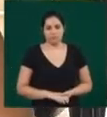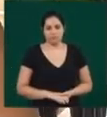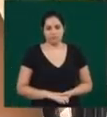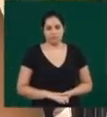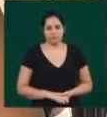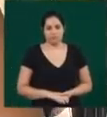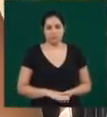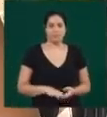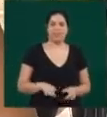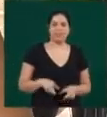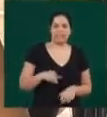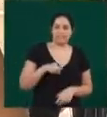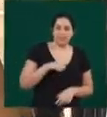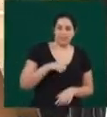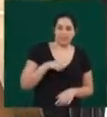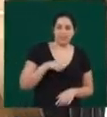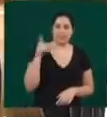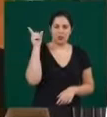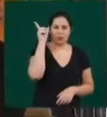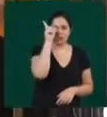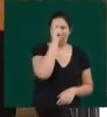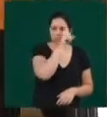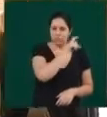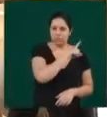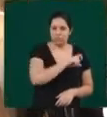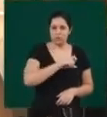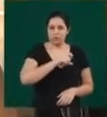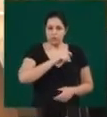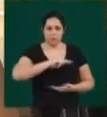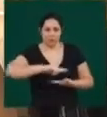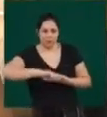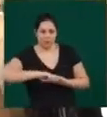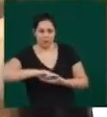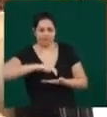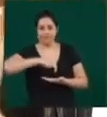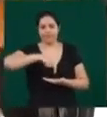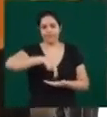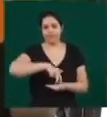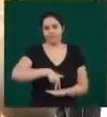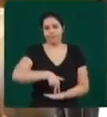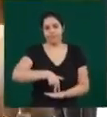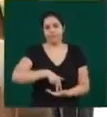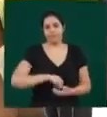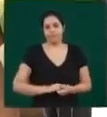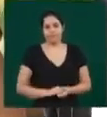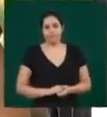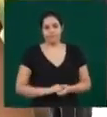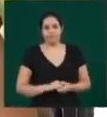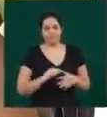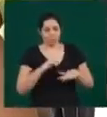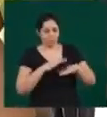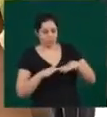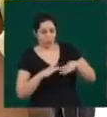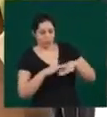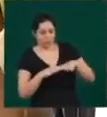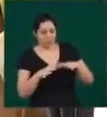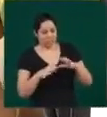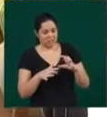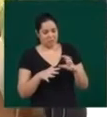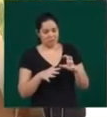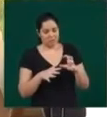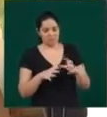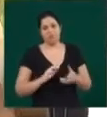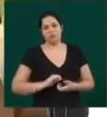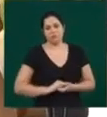Aí também eu tinha dificuldade para levantar da cama, os dedos ficavam assim, as juntas